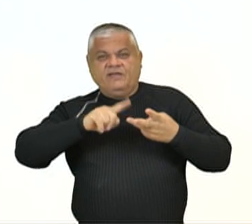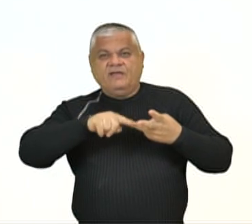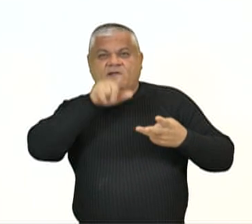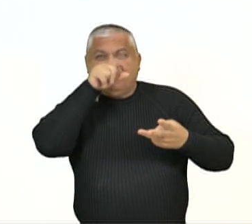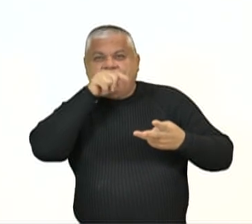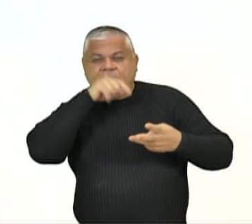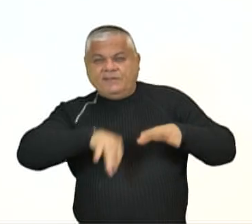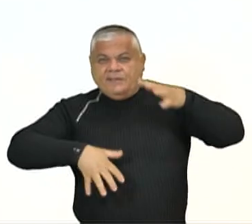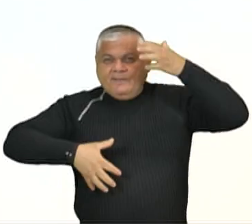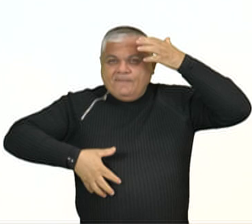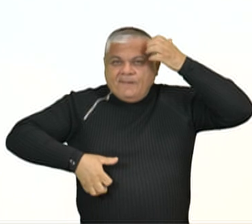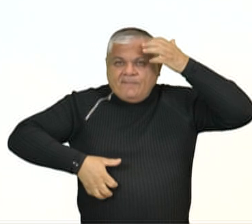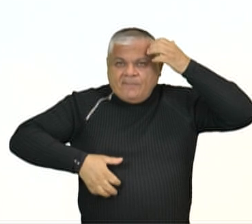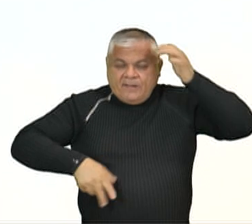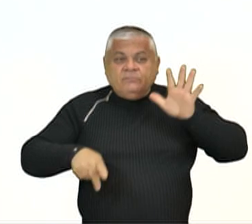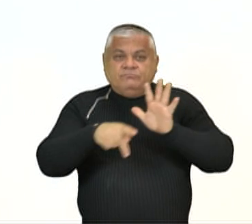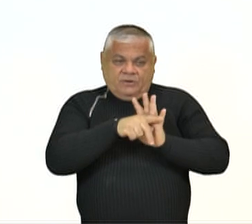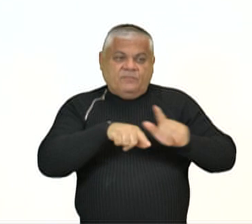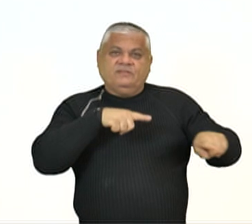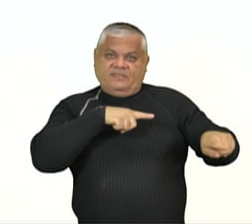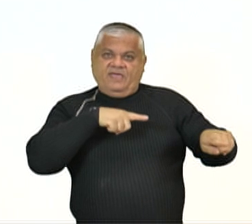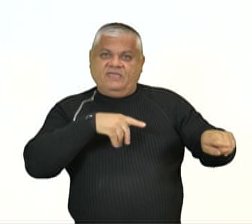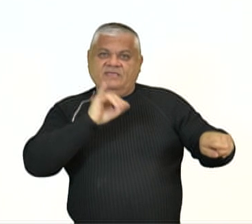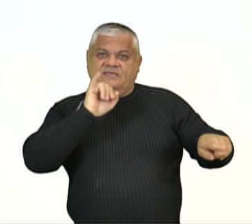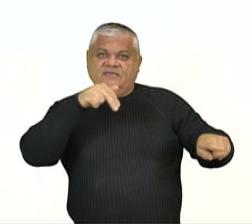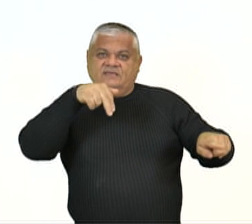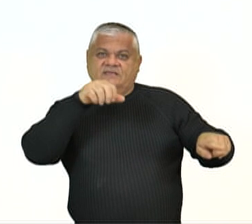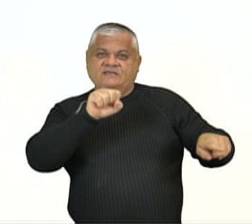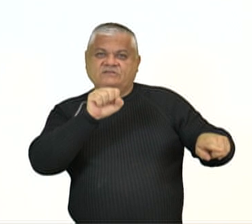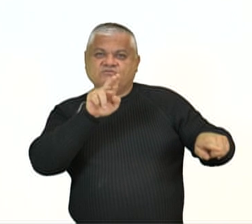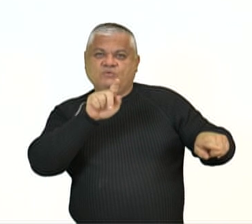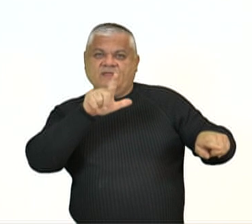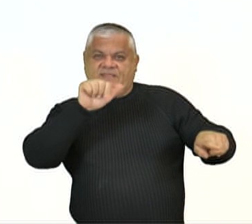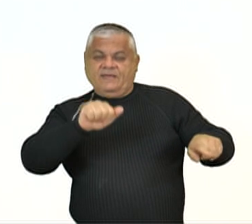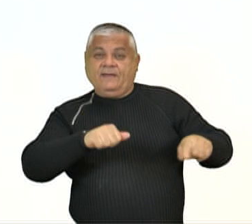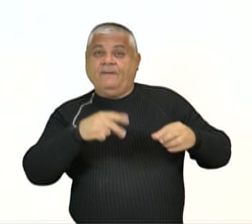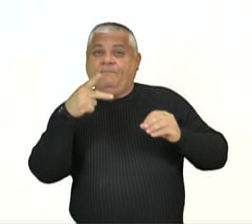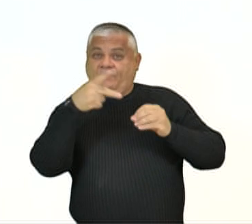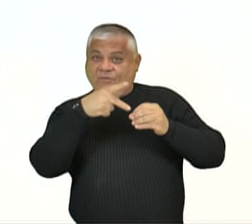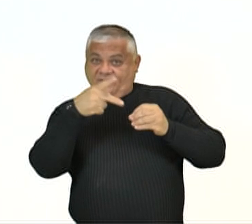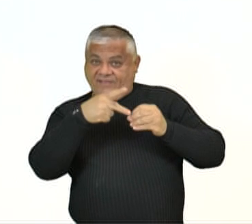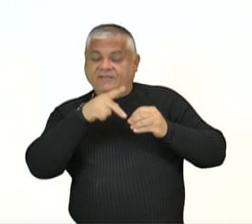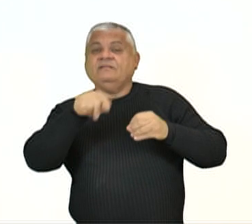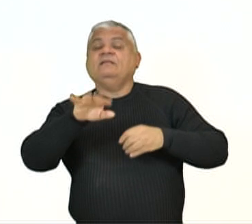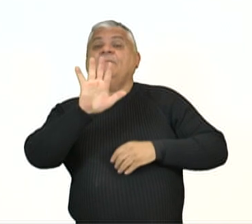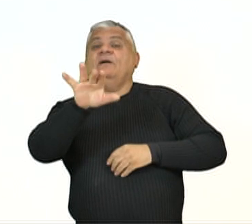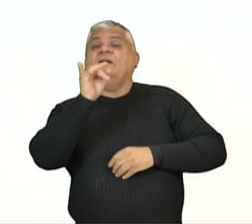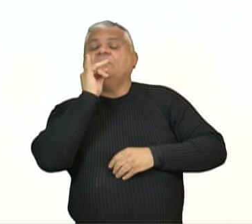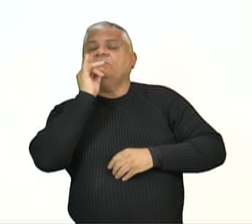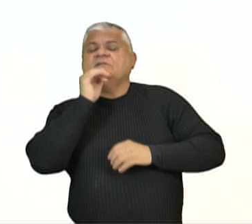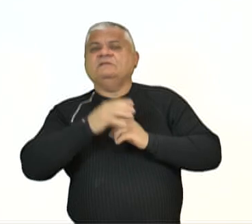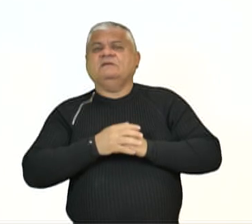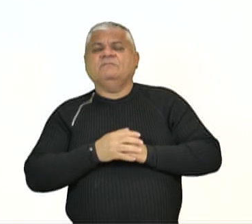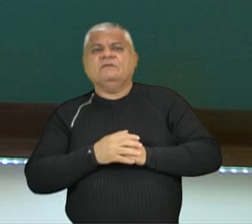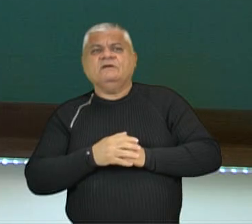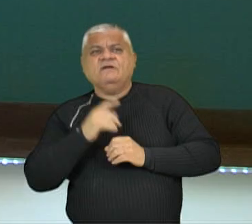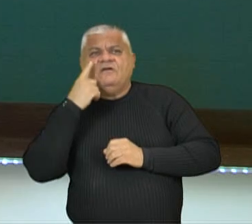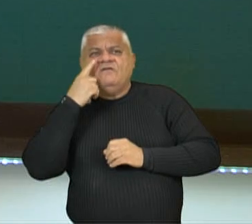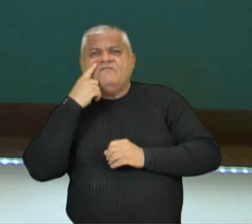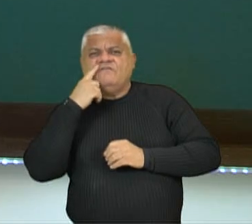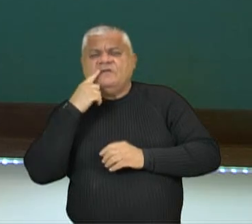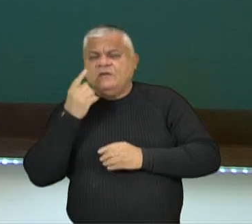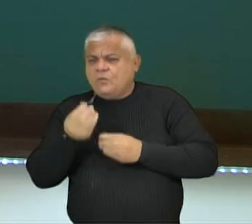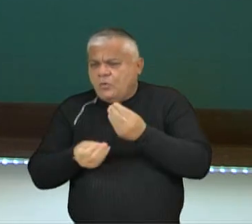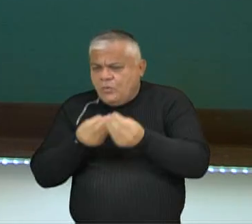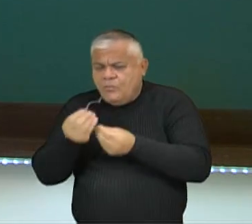chimpanzés possuem esse hormônio insulina, que é uma proteína, né? Aí quando a gente compara a sequência de